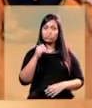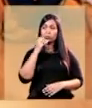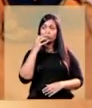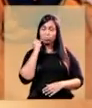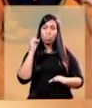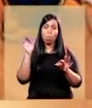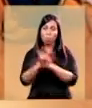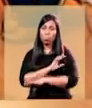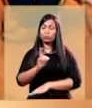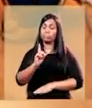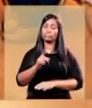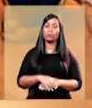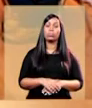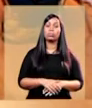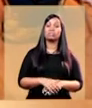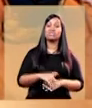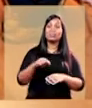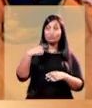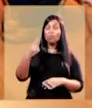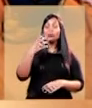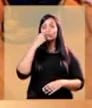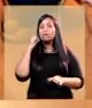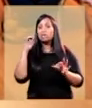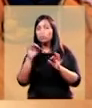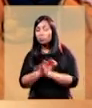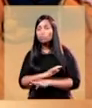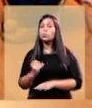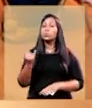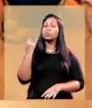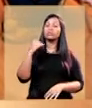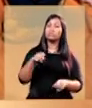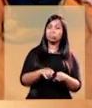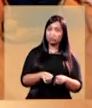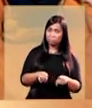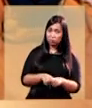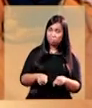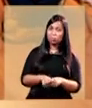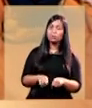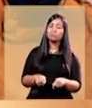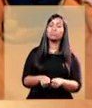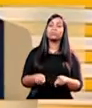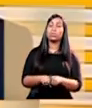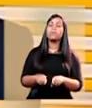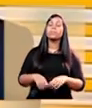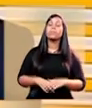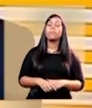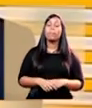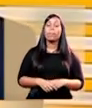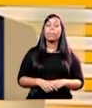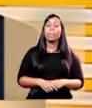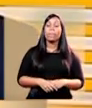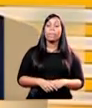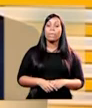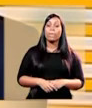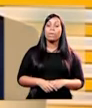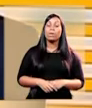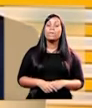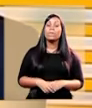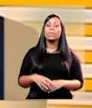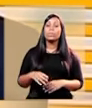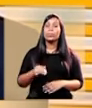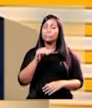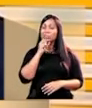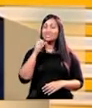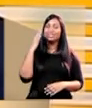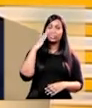adoção concluída? Não. Depois da adoção concluída, isso é importante também, você tocou num ponto fundamental. o Matheus